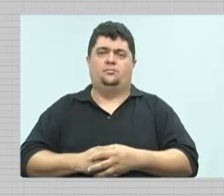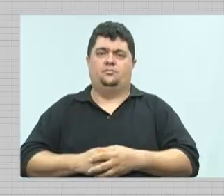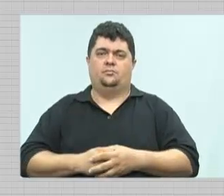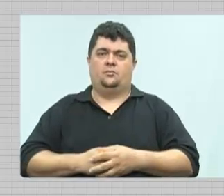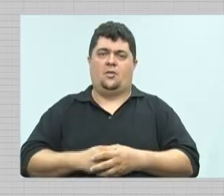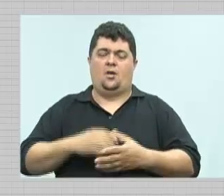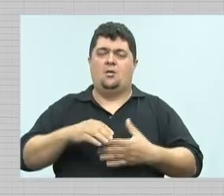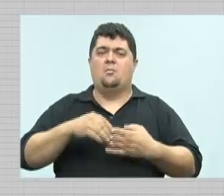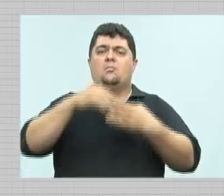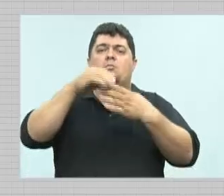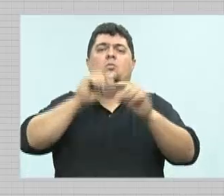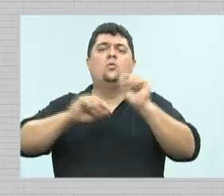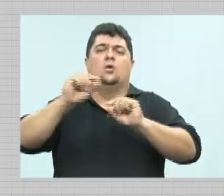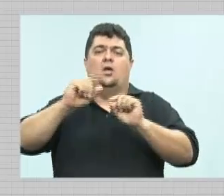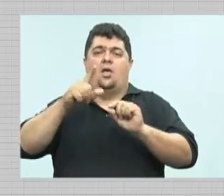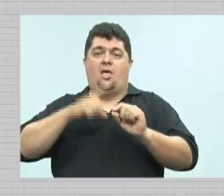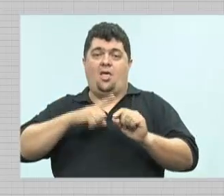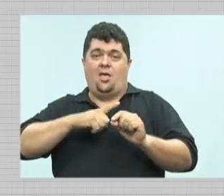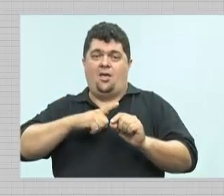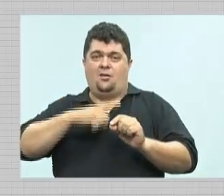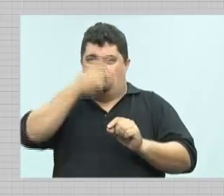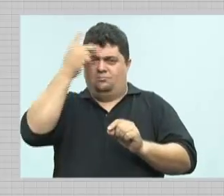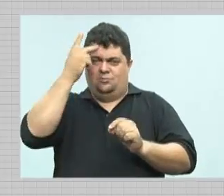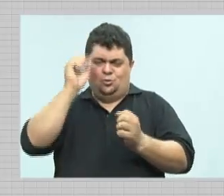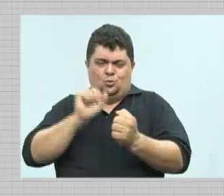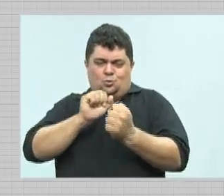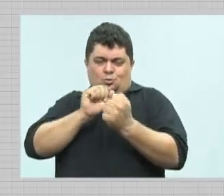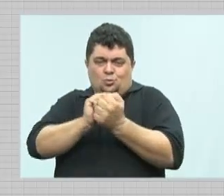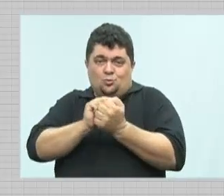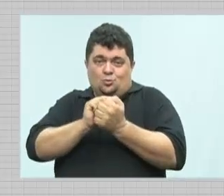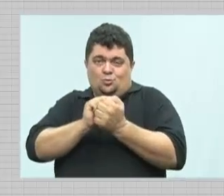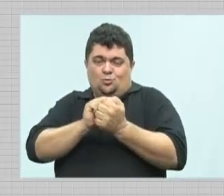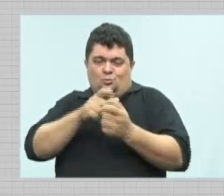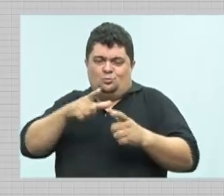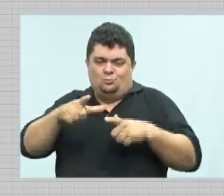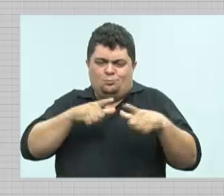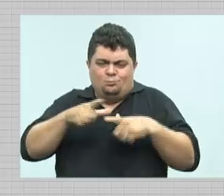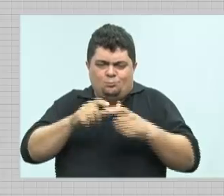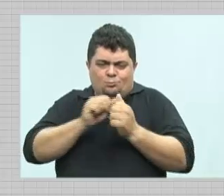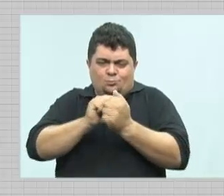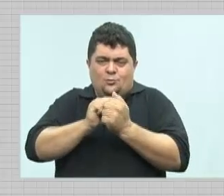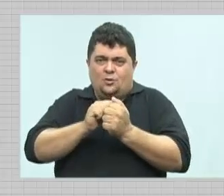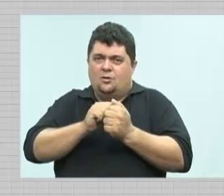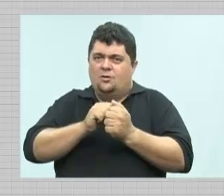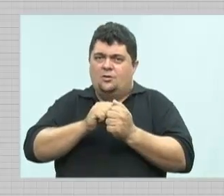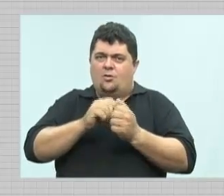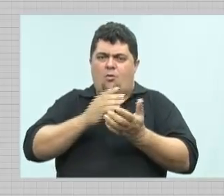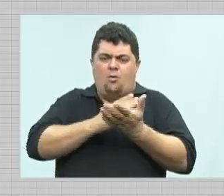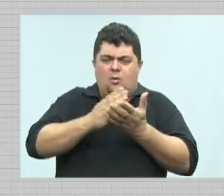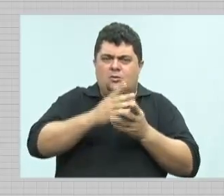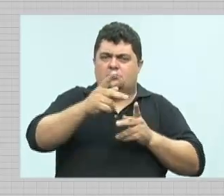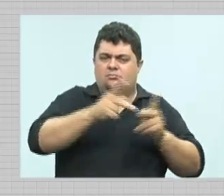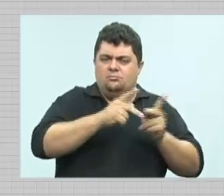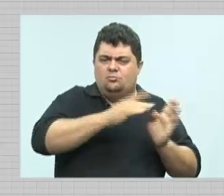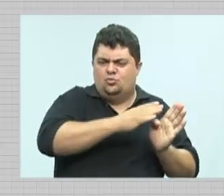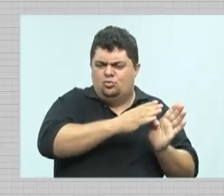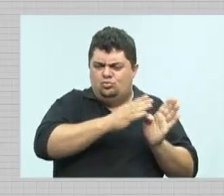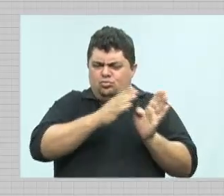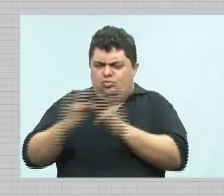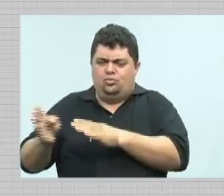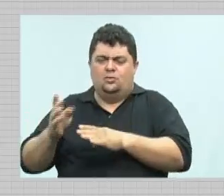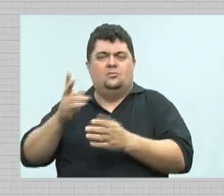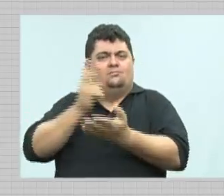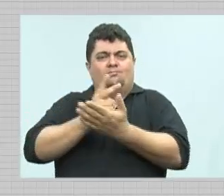como principal característica o envolvimento do sujeito pesquisado. Então, o sujeito ele participa desde o planejamento à execução